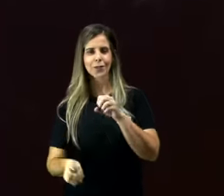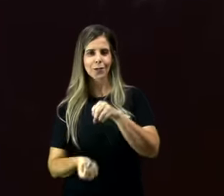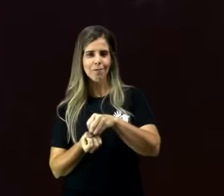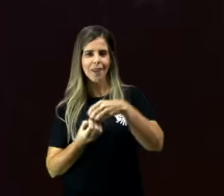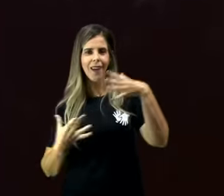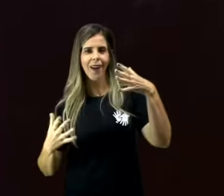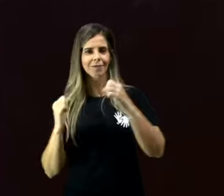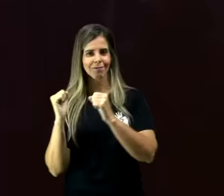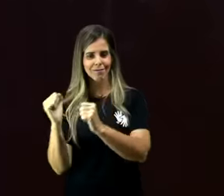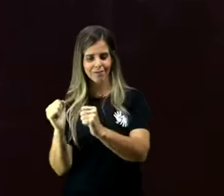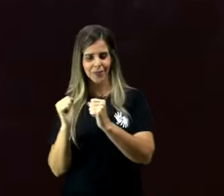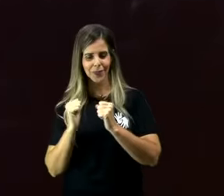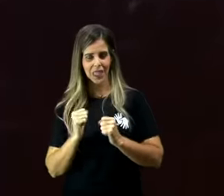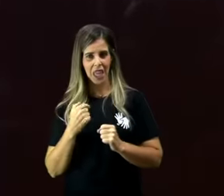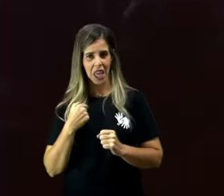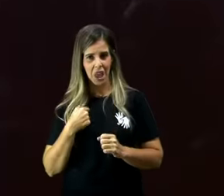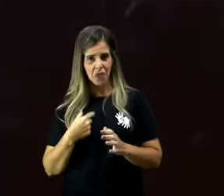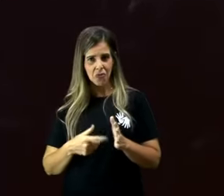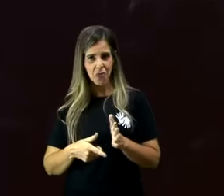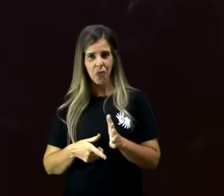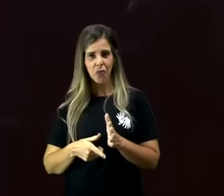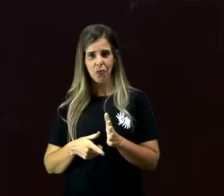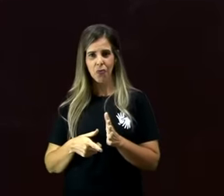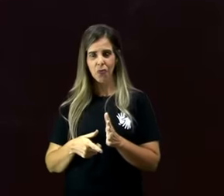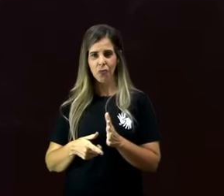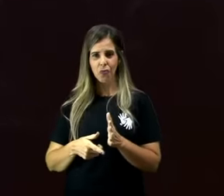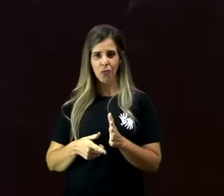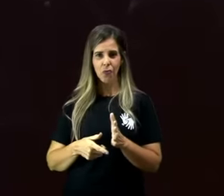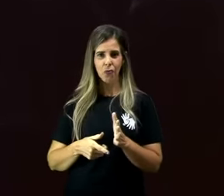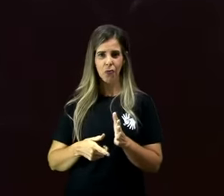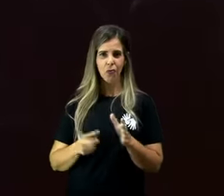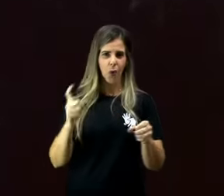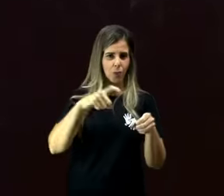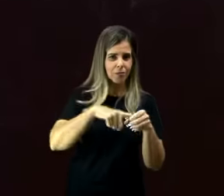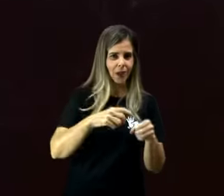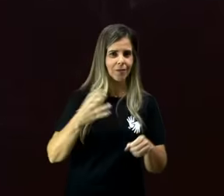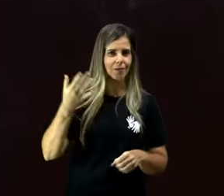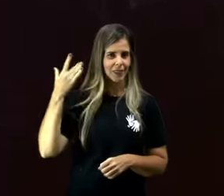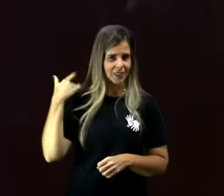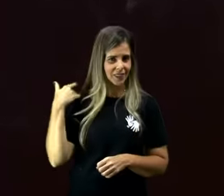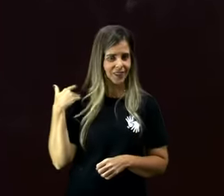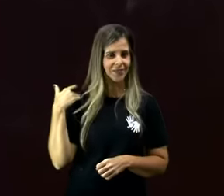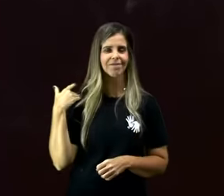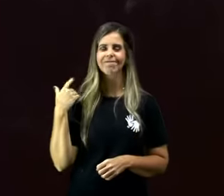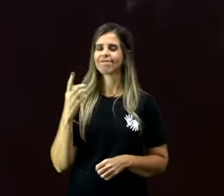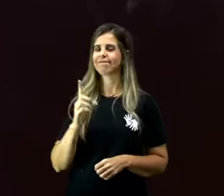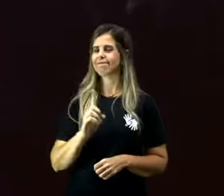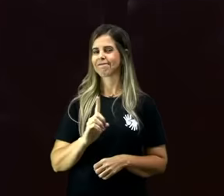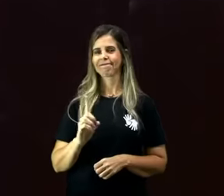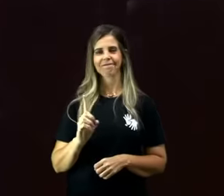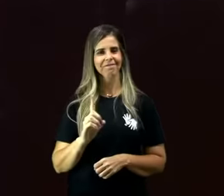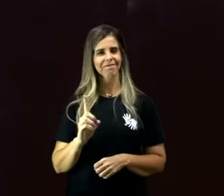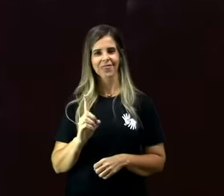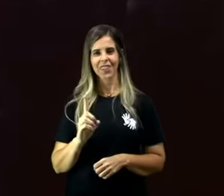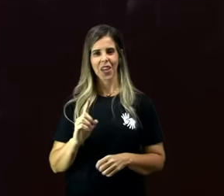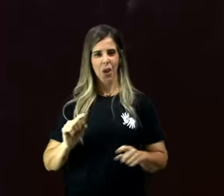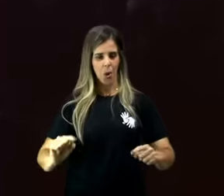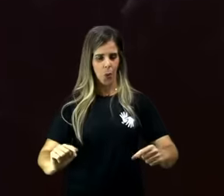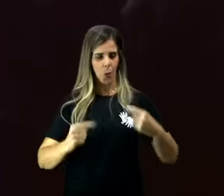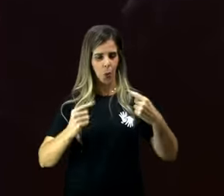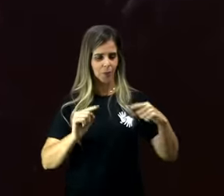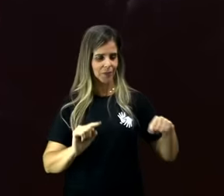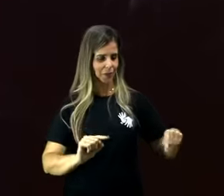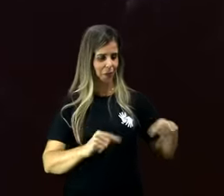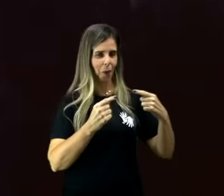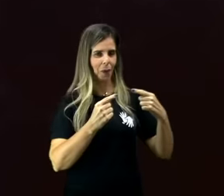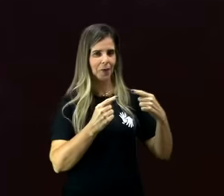me recuso a recuar diante das afrontas e tempestades que venham contra a minha vida. Diga: contra a minha família. Diga bem alto: e